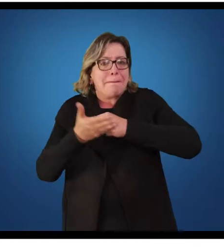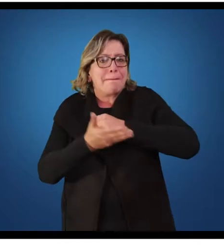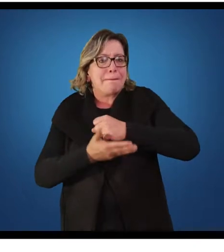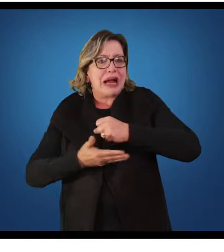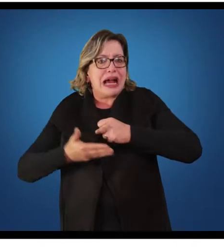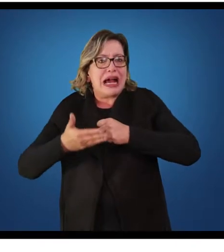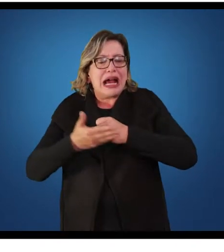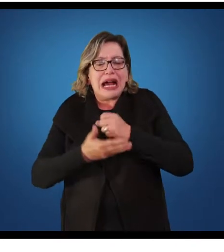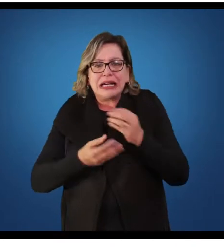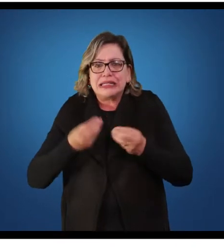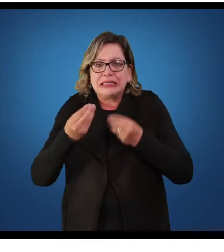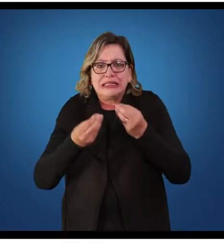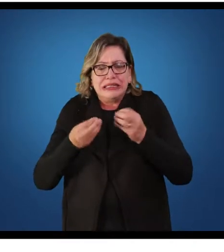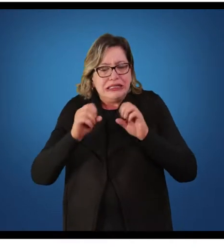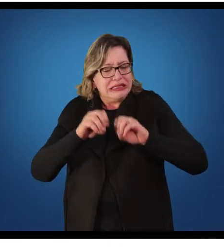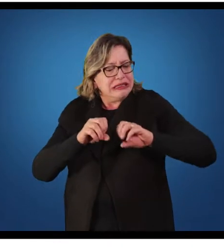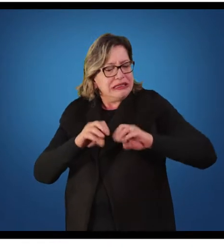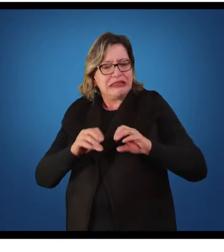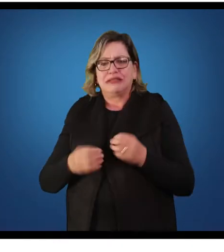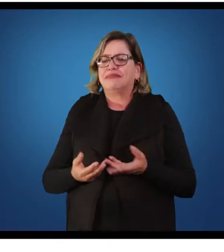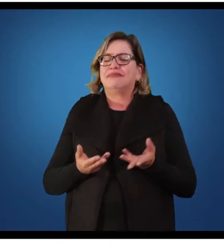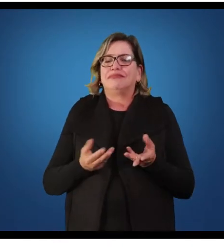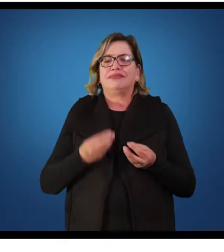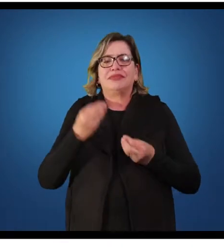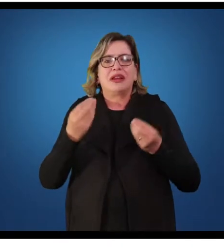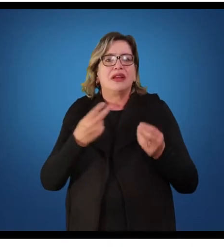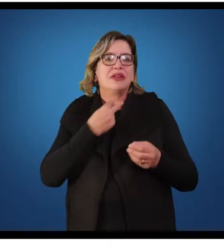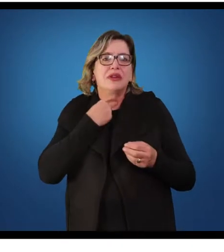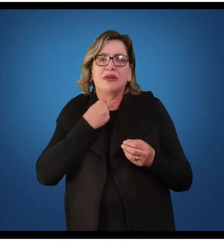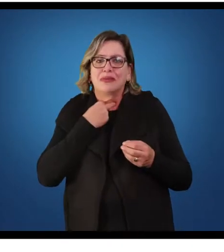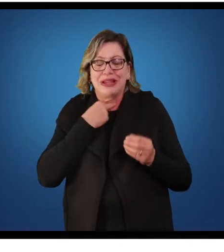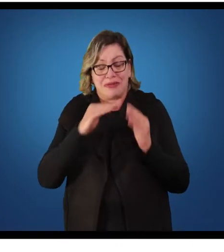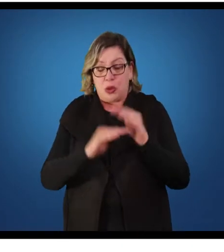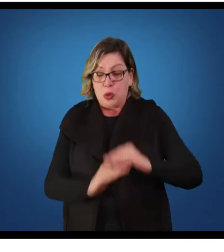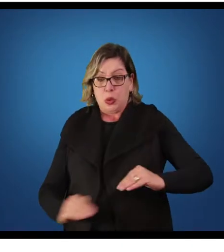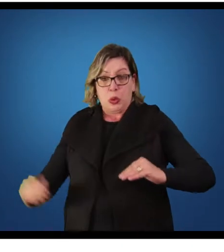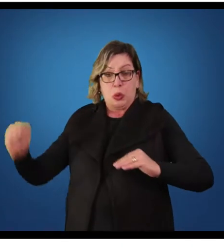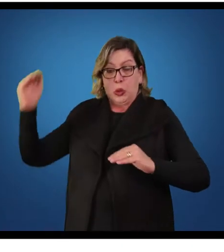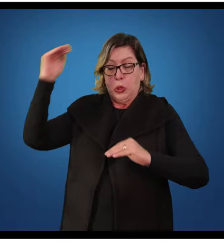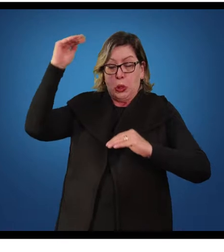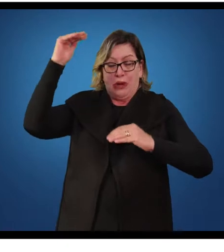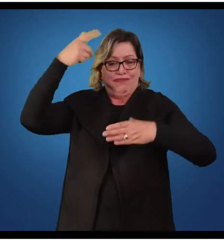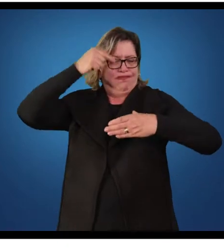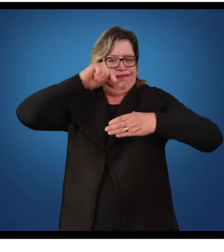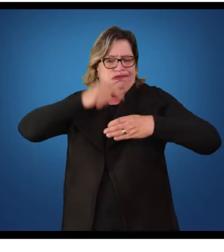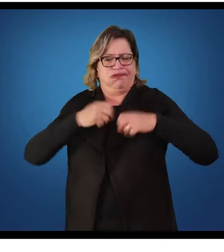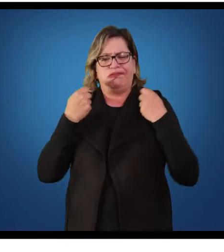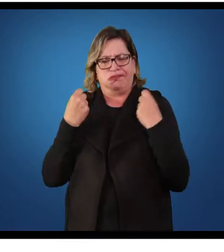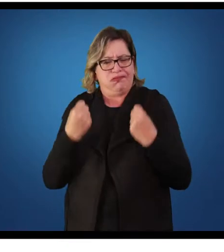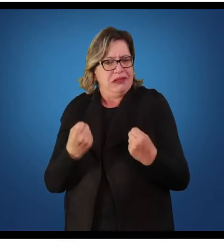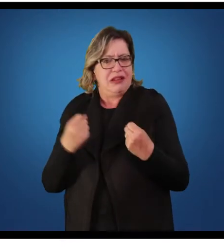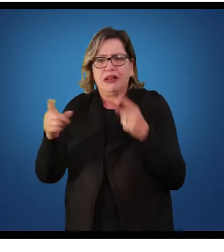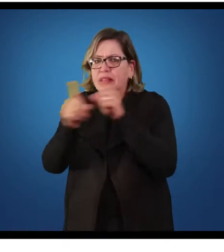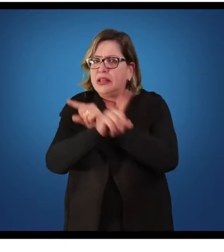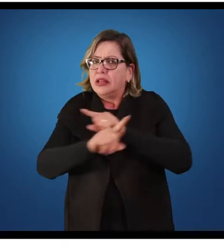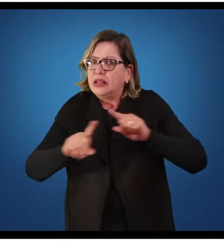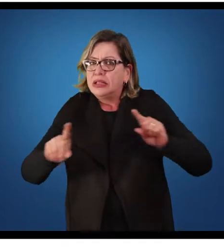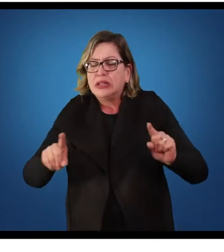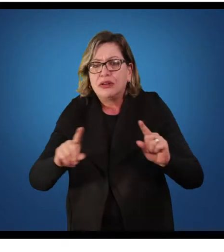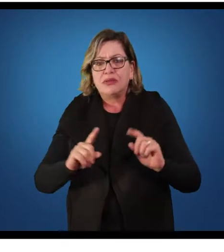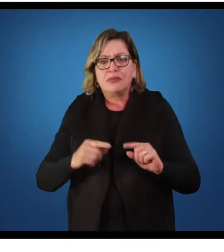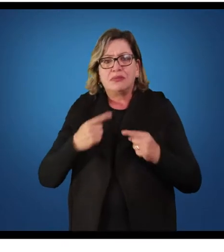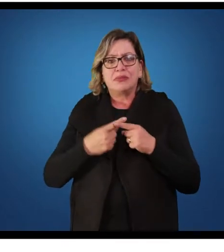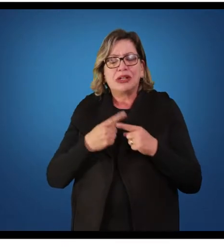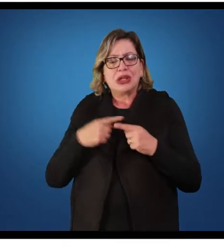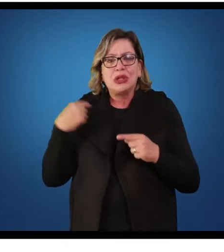enquanto a modalidade na aula. Certo? Nós não podemos elitizar durante nossas aulas. Para nós, professores,